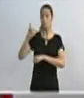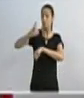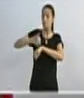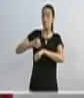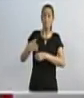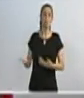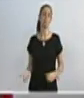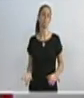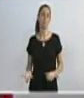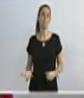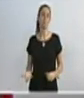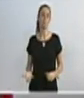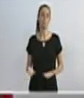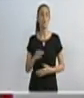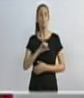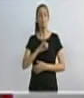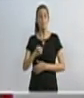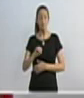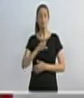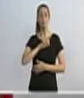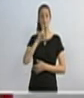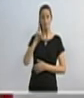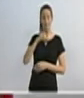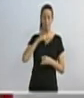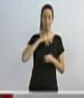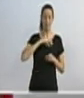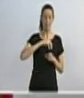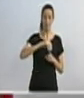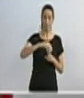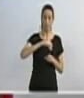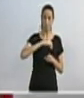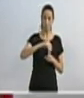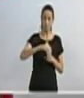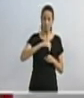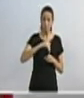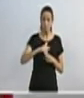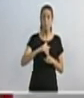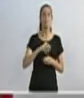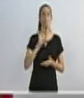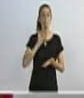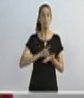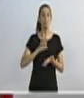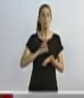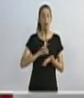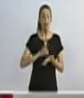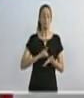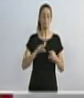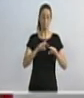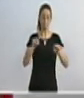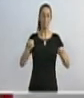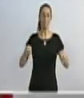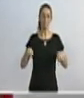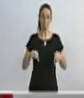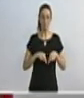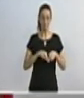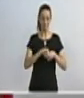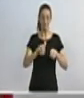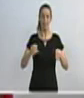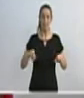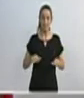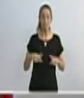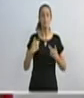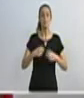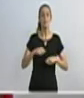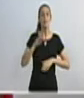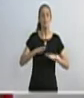Se alguém parcela uma área de terra lá e vende, é porque às vezes ele não tem essas condições e ele é obrigado a dar uma faculdade para o